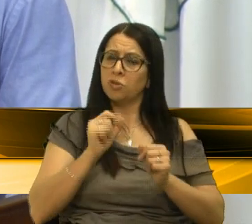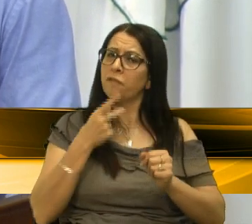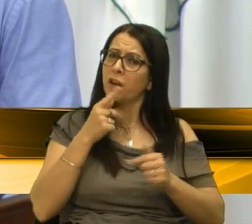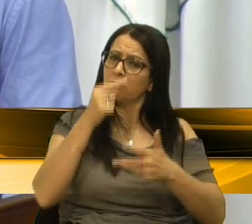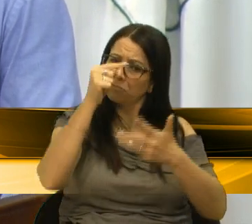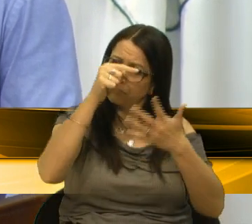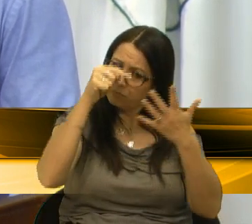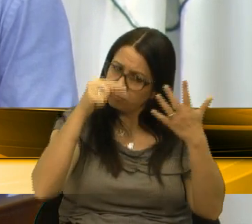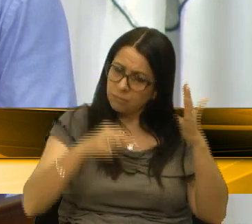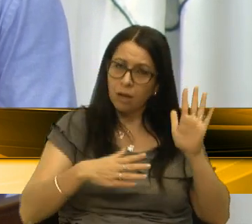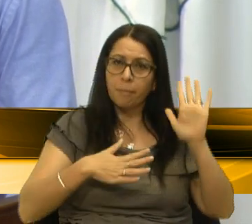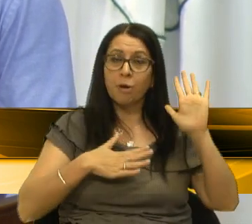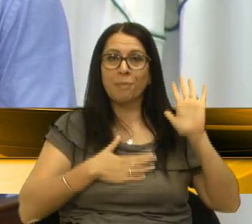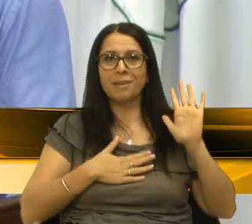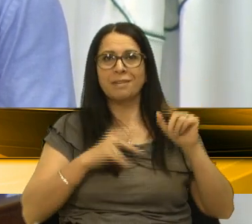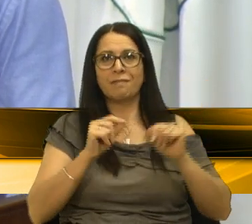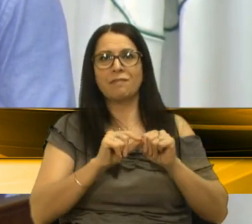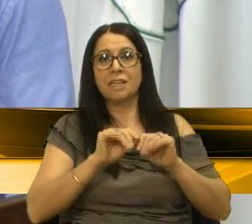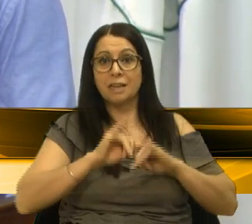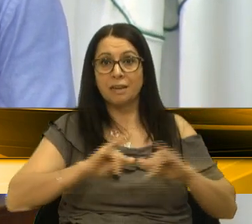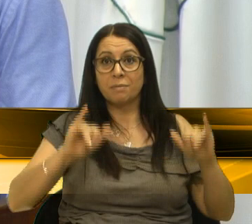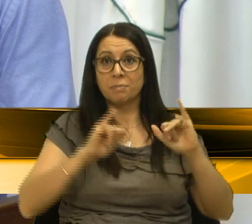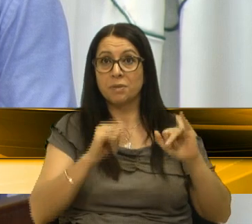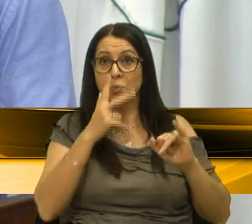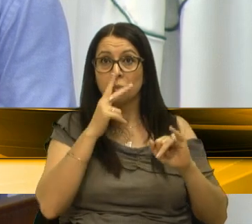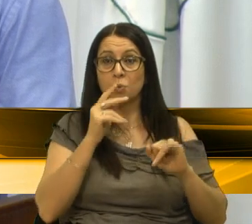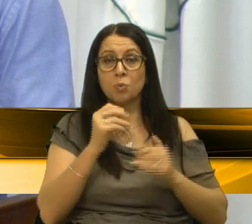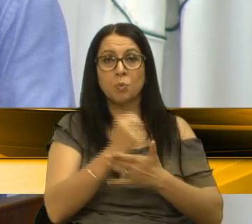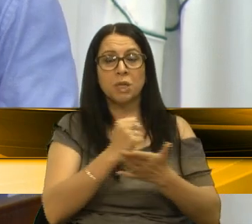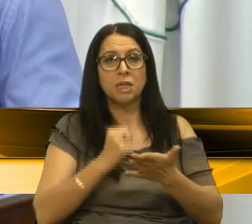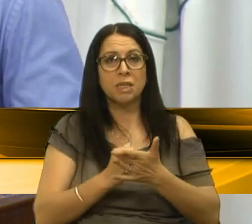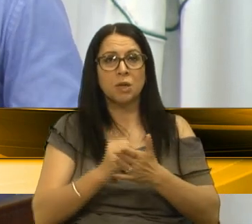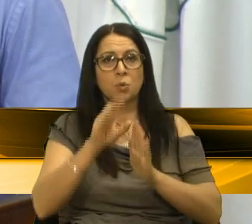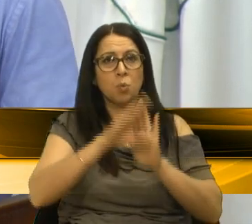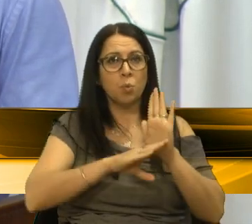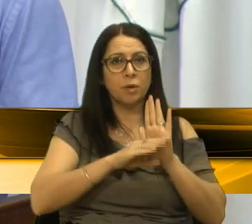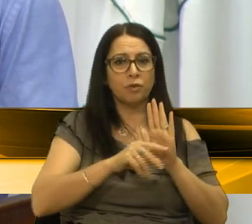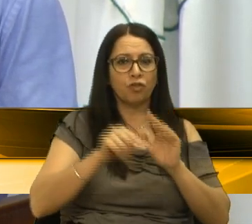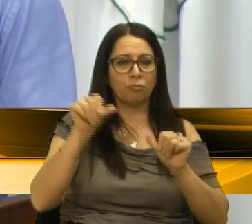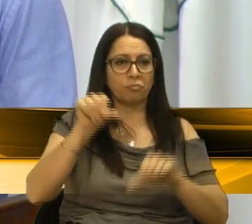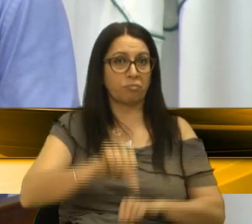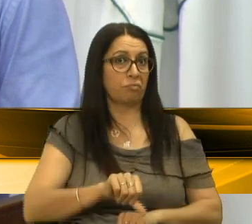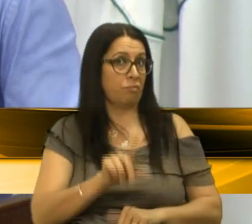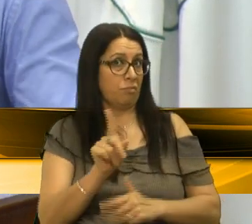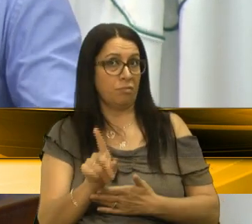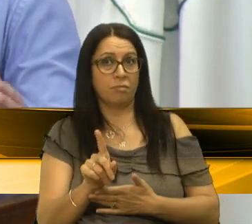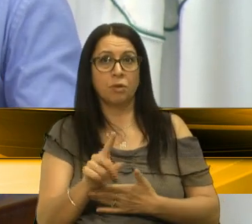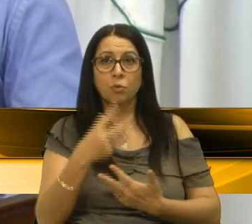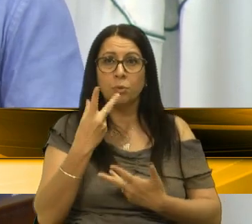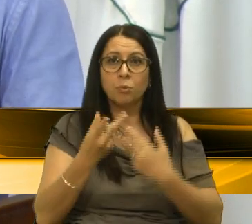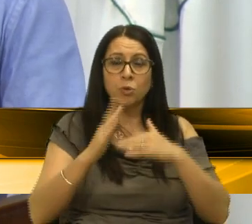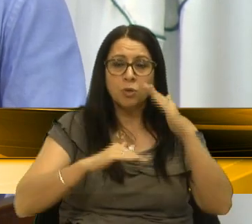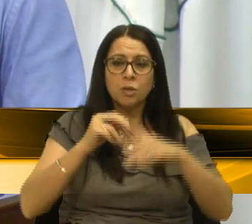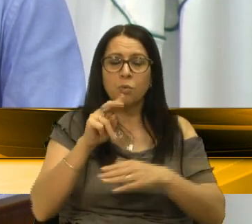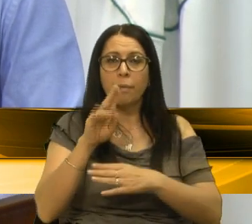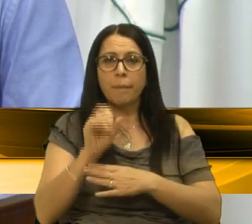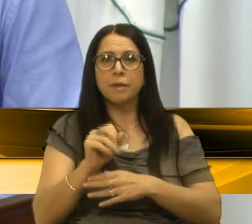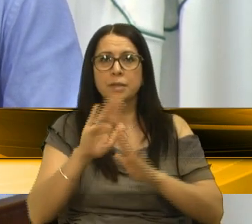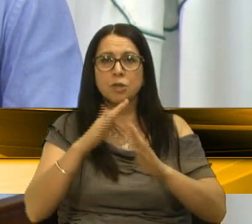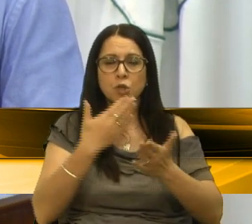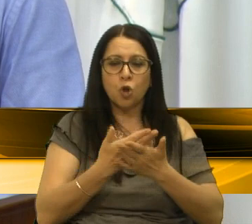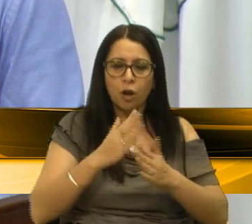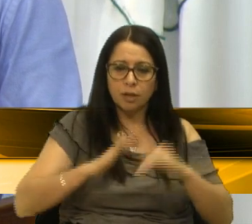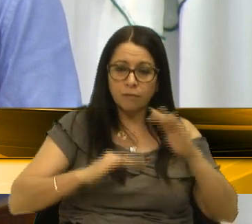inúmeras promessas que foram feitas, campanhas, como a contratação por currículo, que já caiu por terra, como construção de UBS, escolas